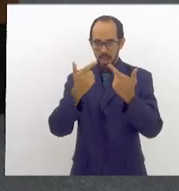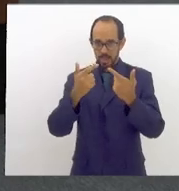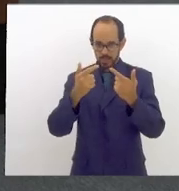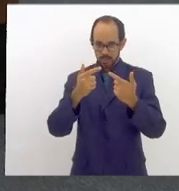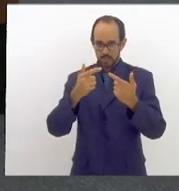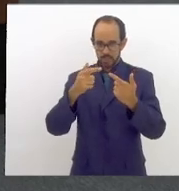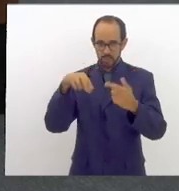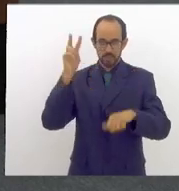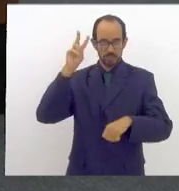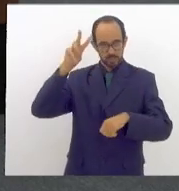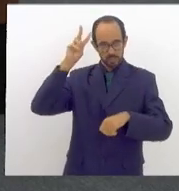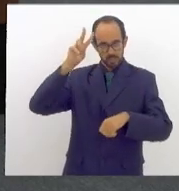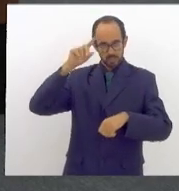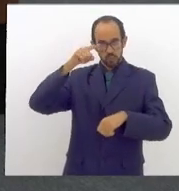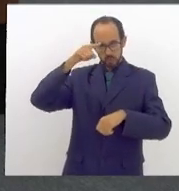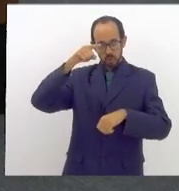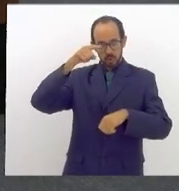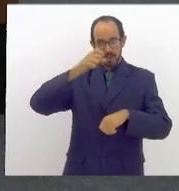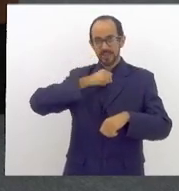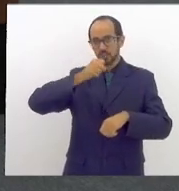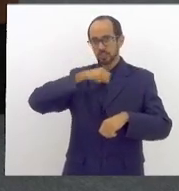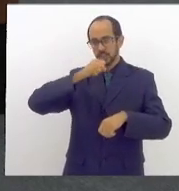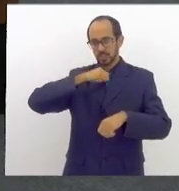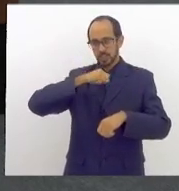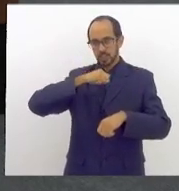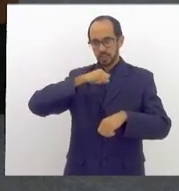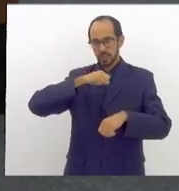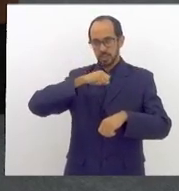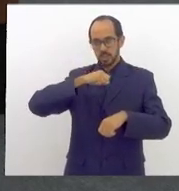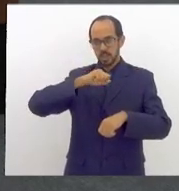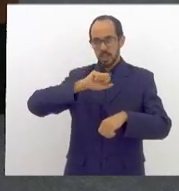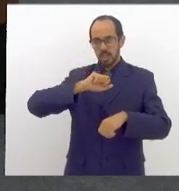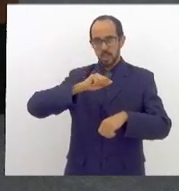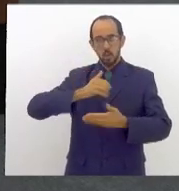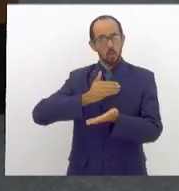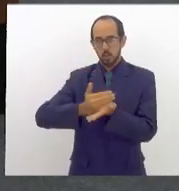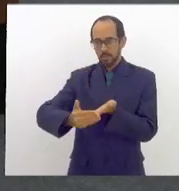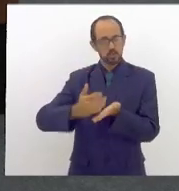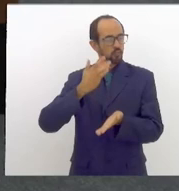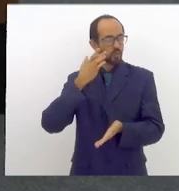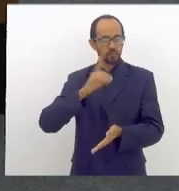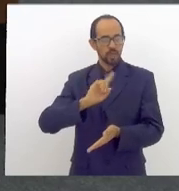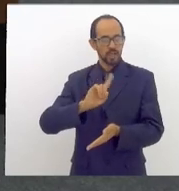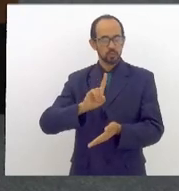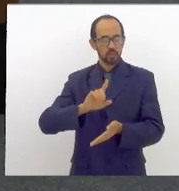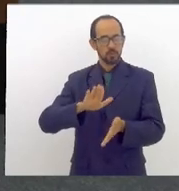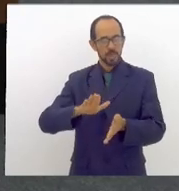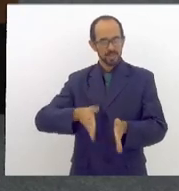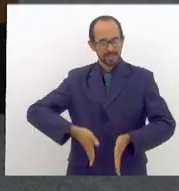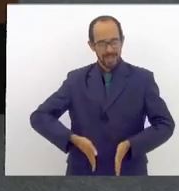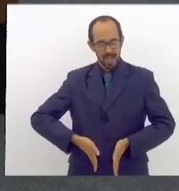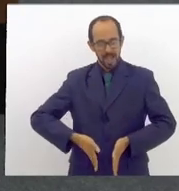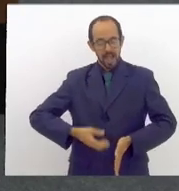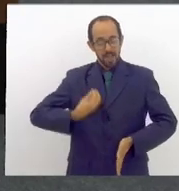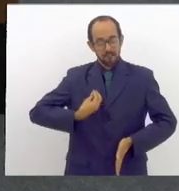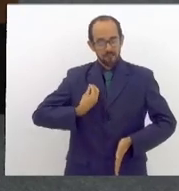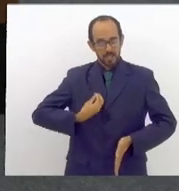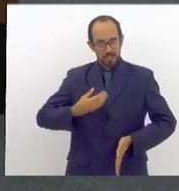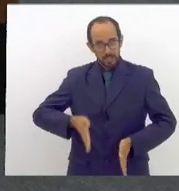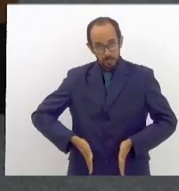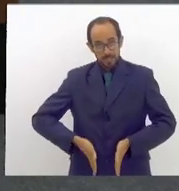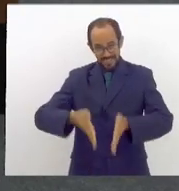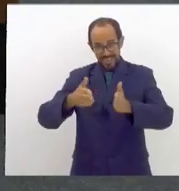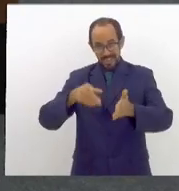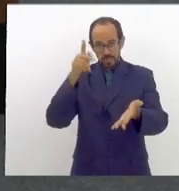como eu disse o nosso início não foi fácil não por nós mas a vida que se constrói Por uma estrada verdadeira ela não